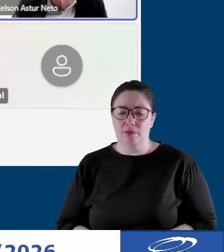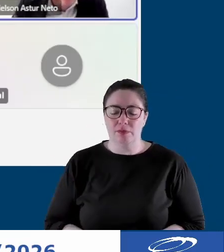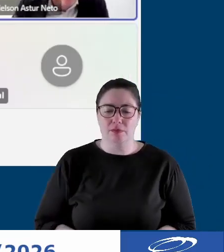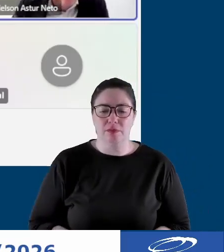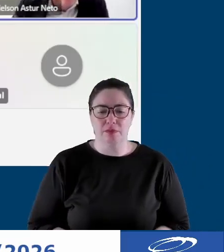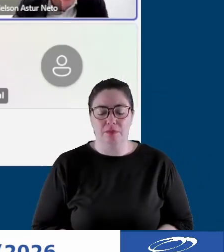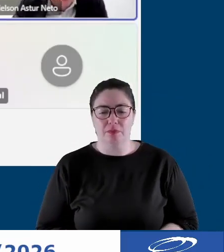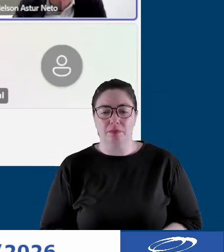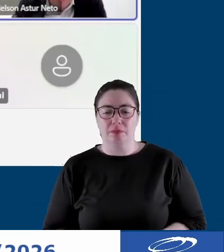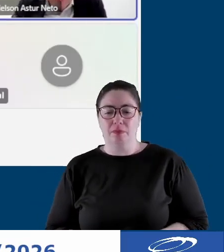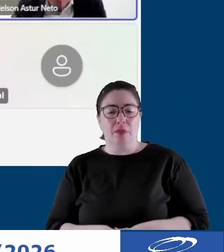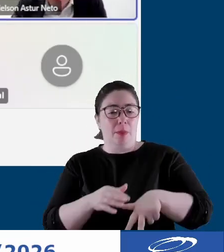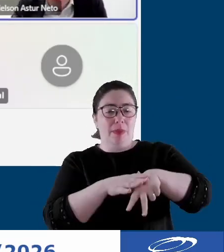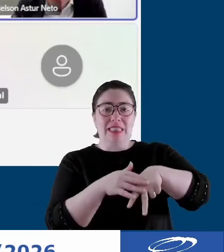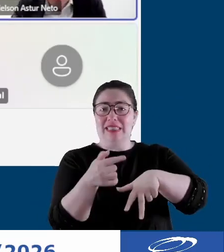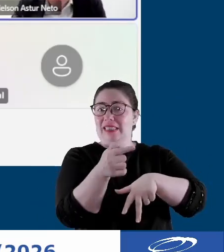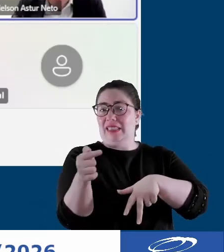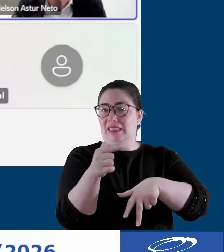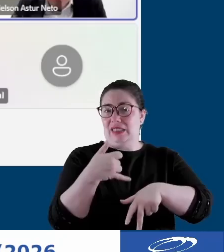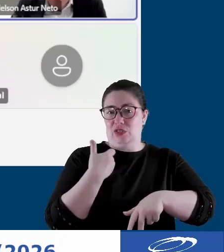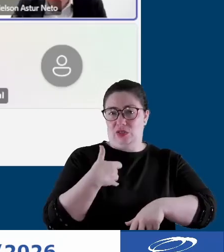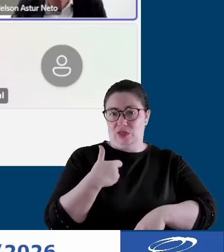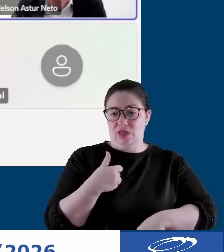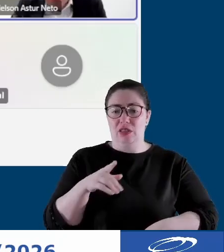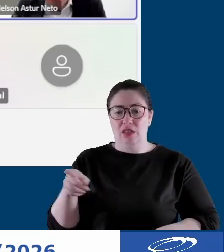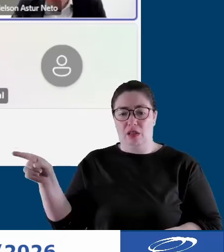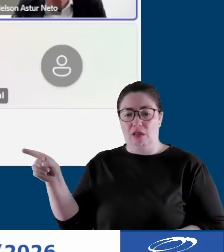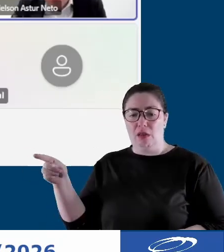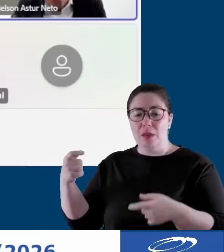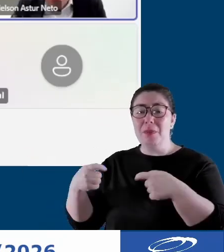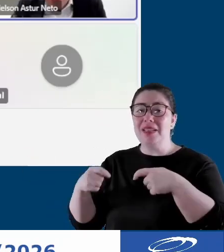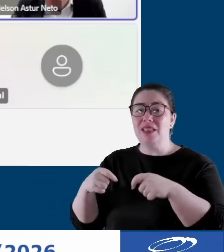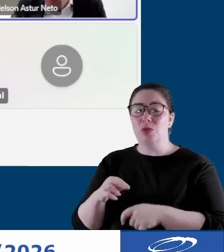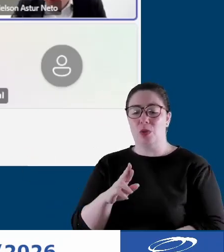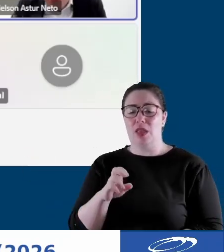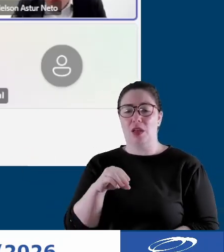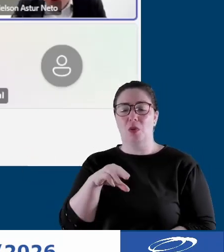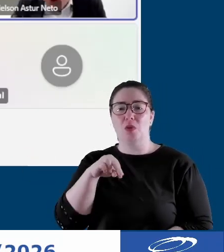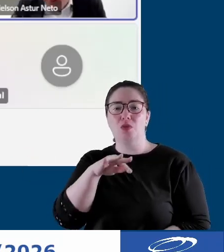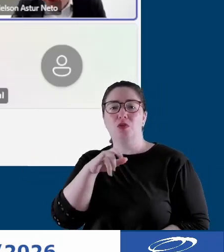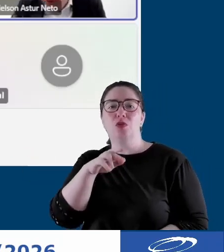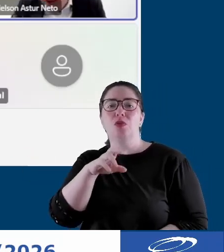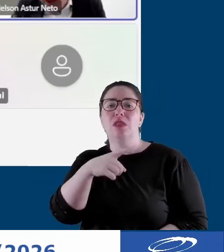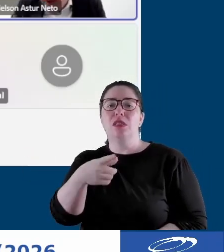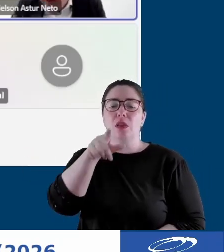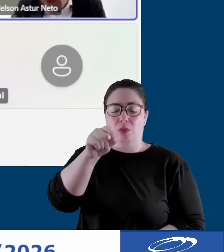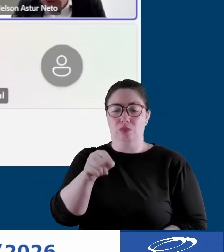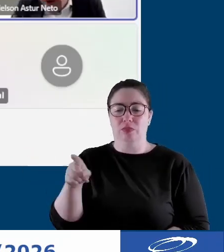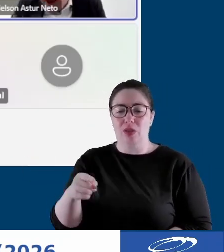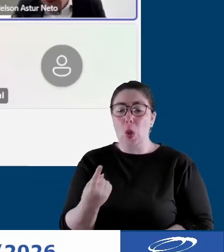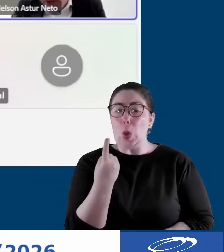de 77 anos, foi feita uma reconstrução aí, com uma cirurgia. Você vê que o único disco em que não